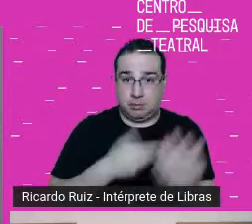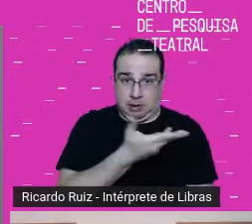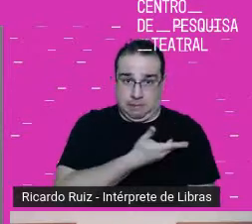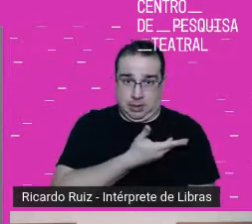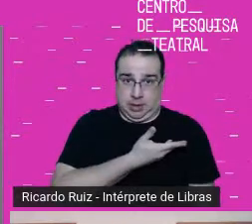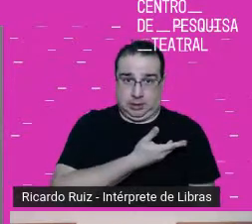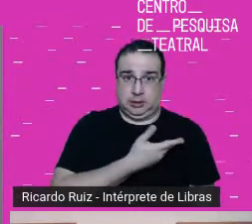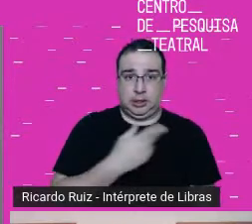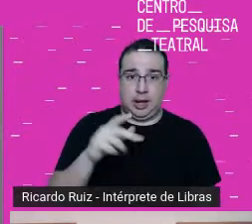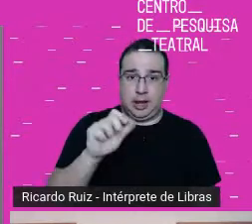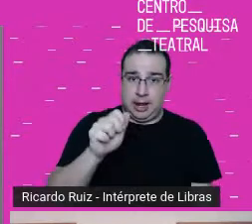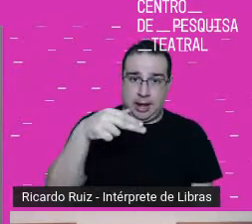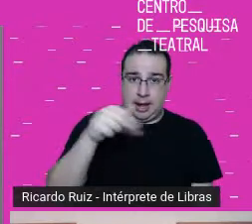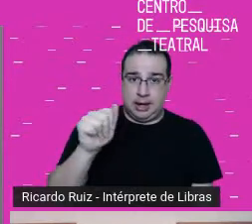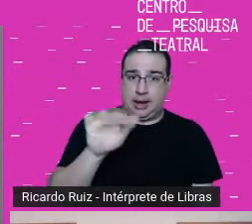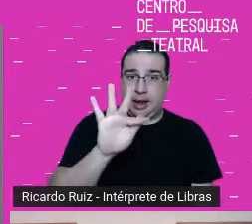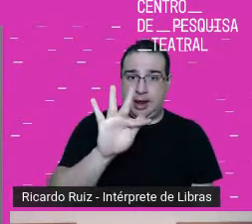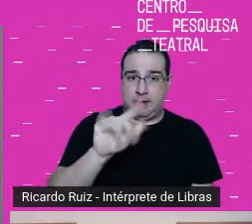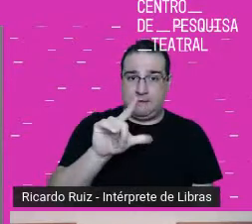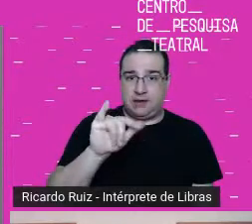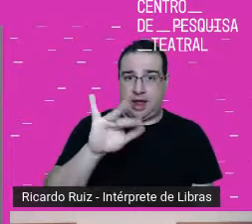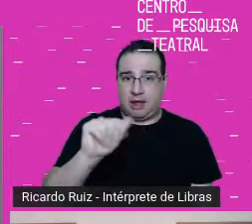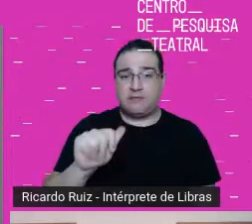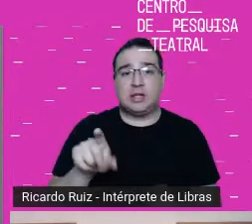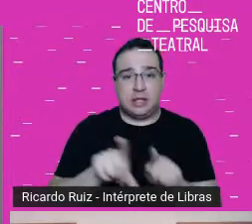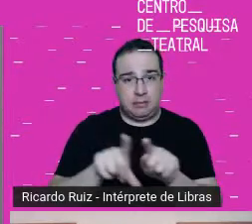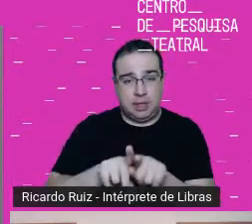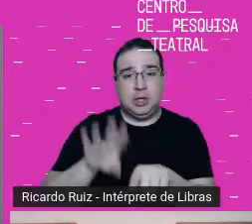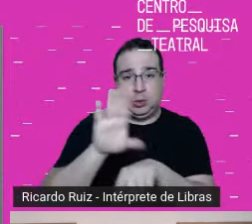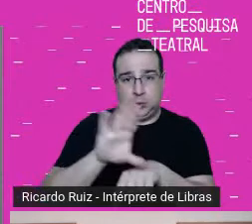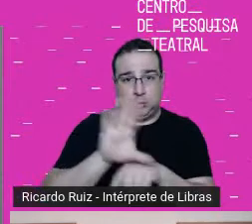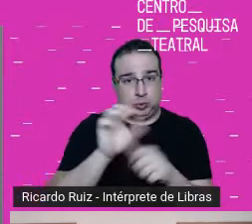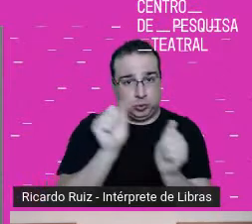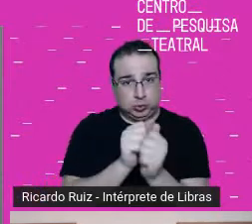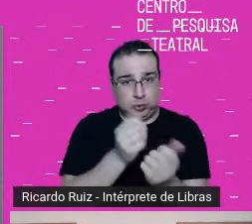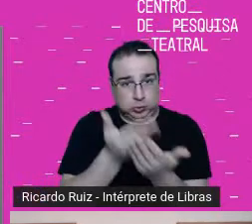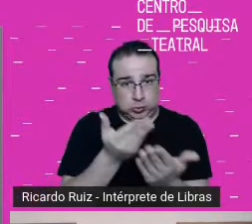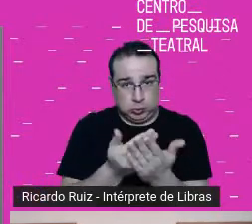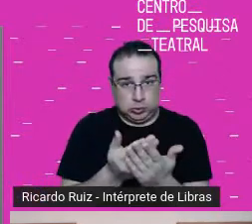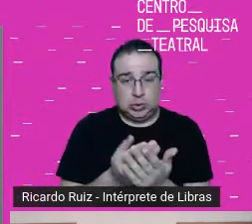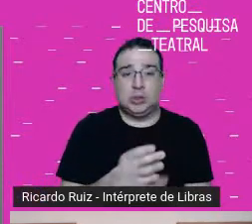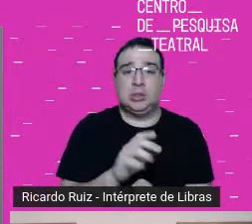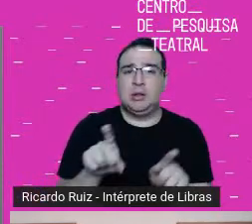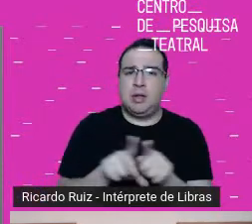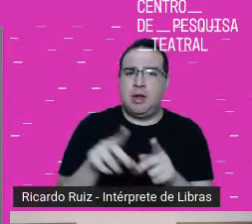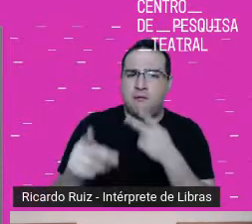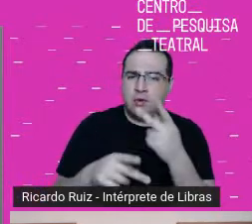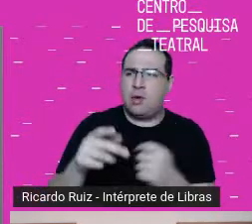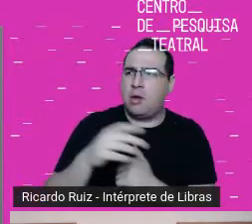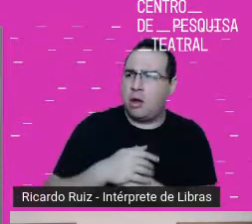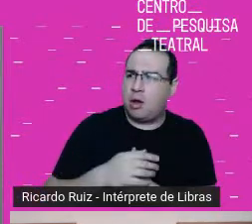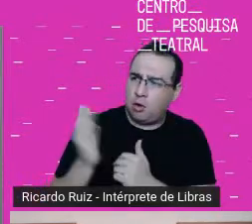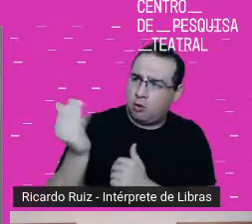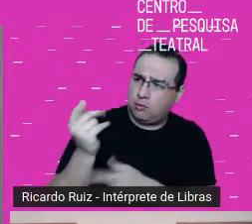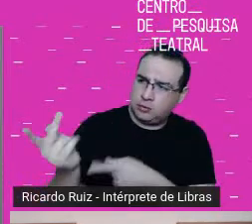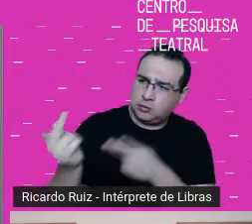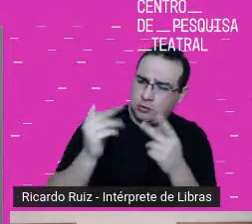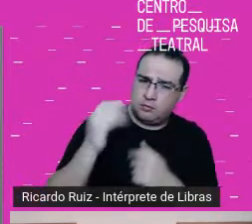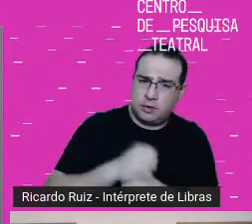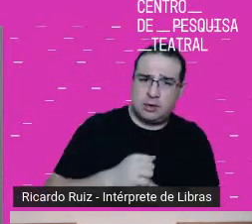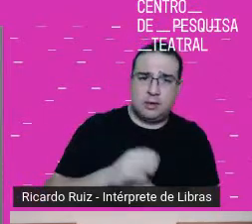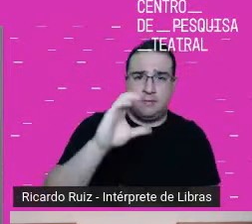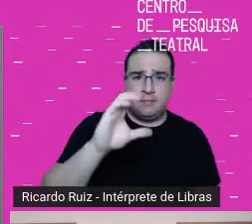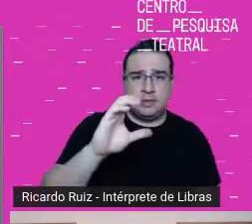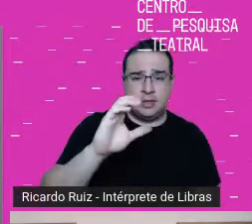minha, Ana Flávia, que também estava estudando artes cênicas na ECA, me falou da seleção do